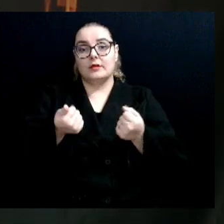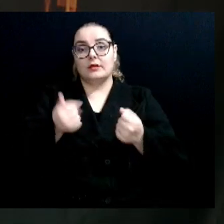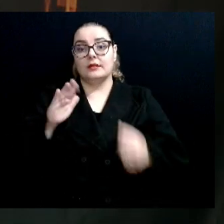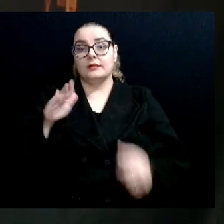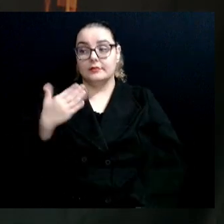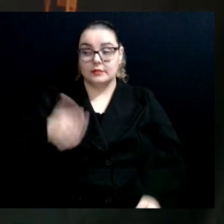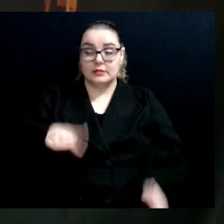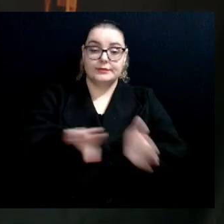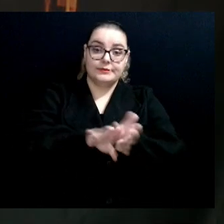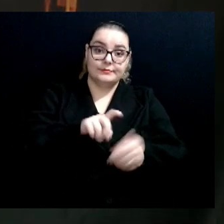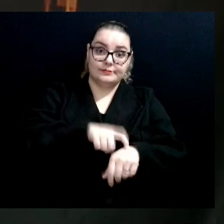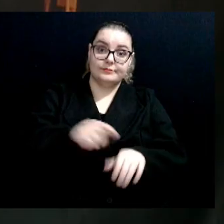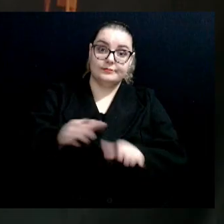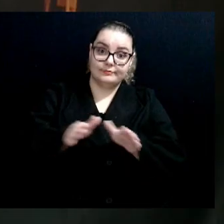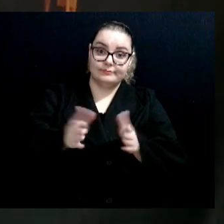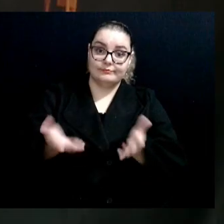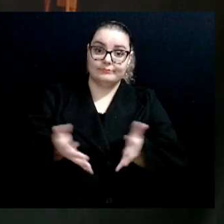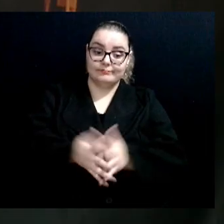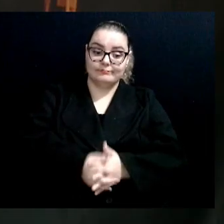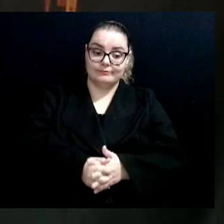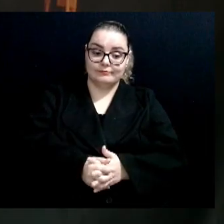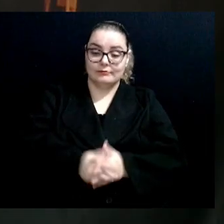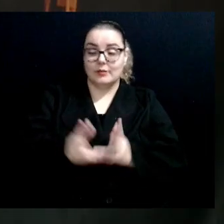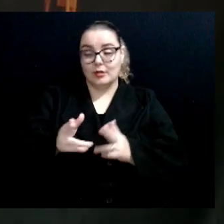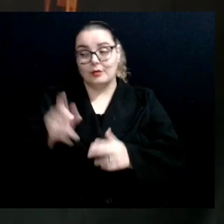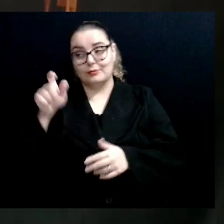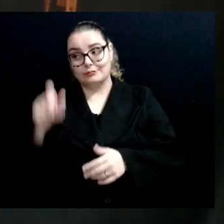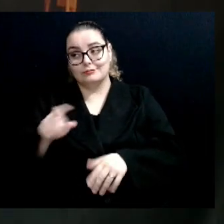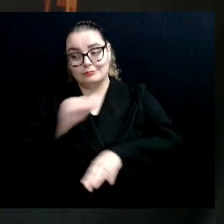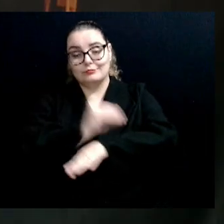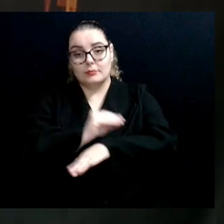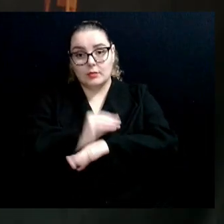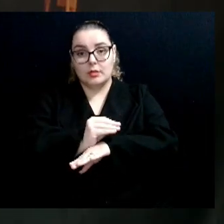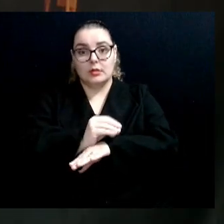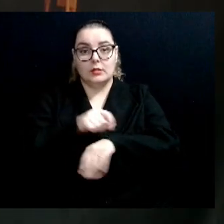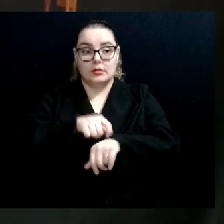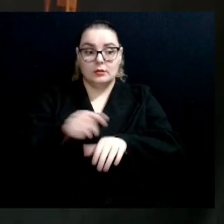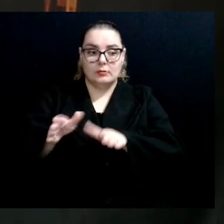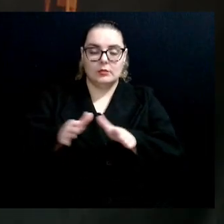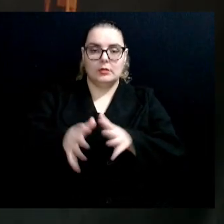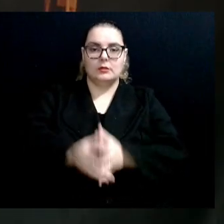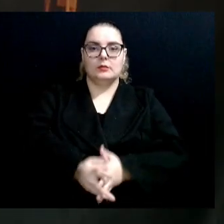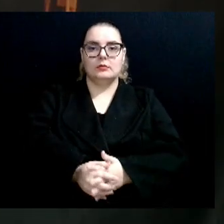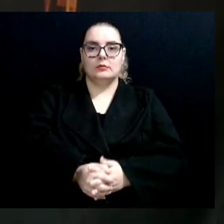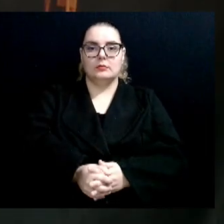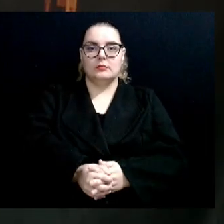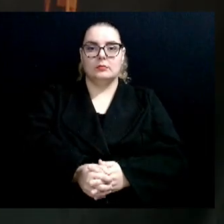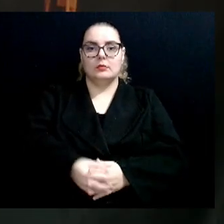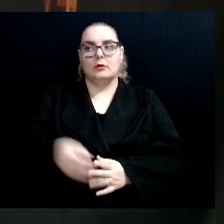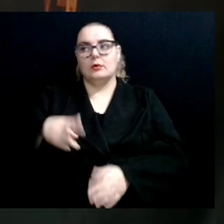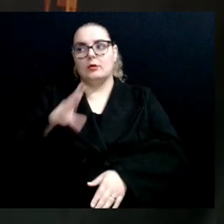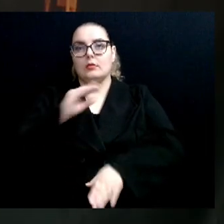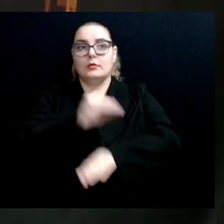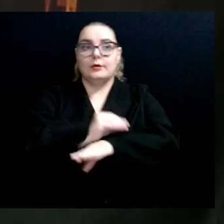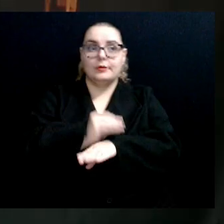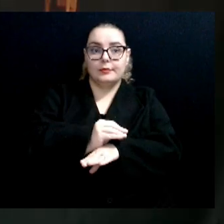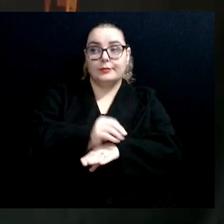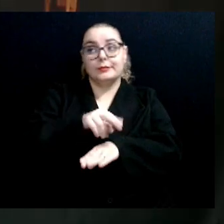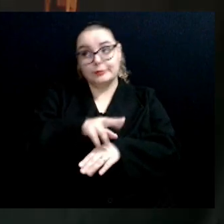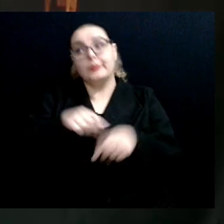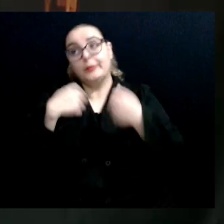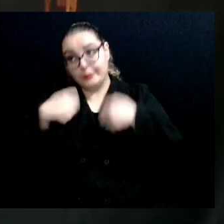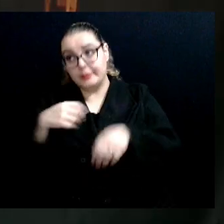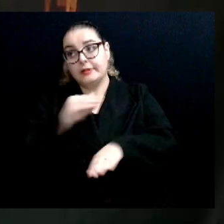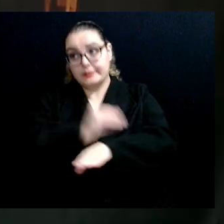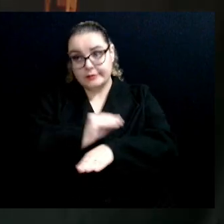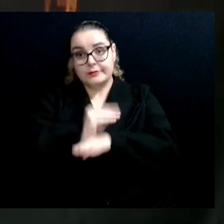momento, você como cuidador se depara com uma situação: ou eu cuido, né? Então não tem o que você fazer. Aí